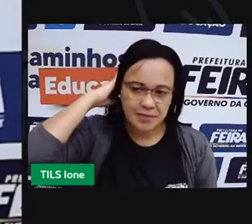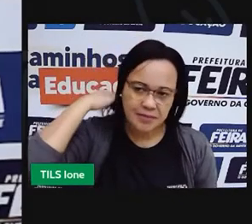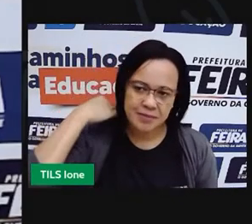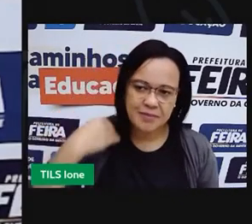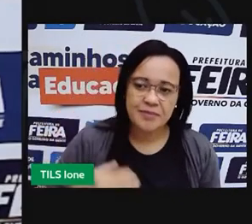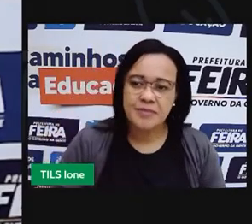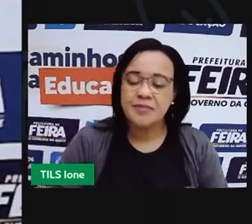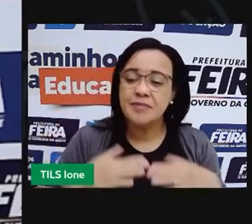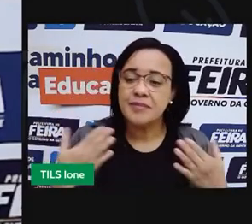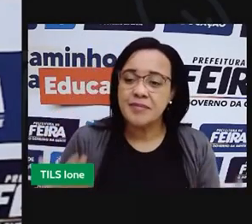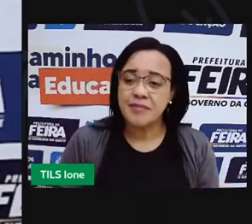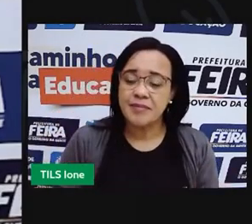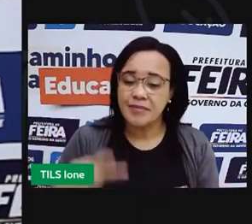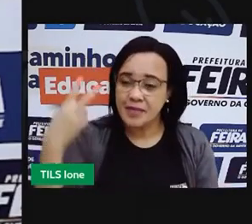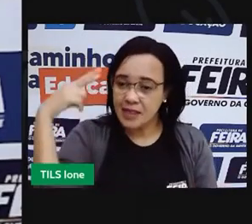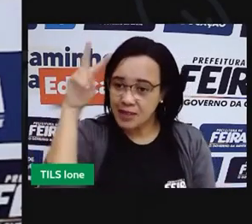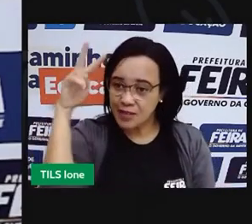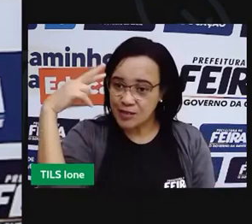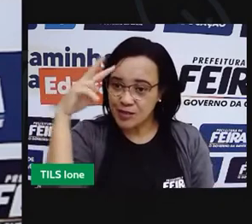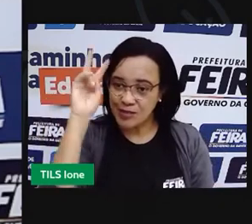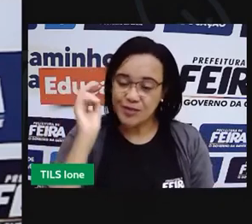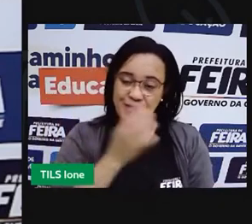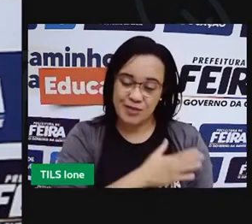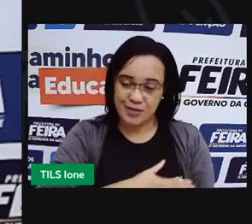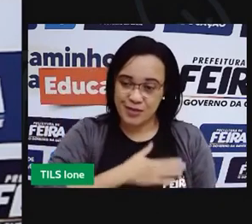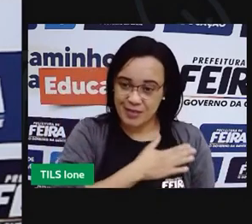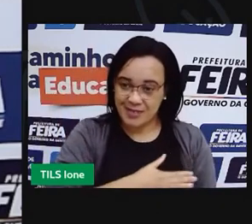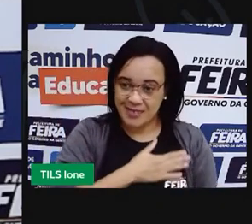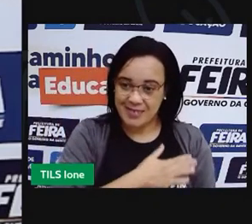O que foi que vocês mais gostaram nessa história?